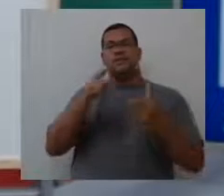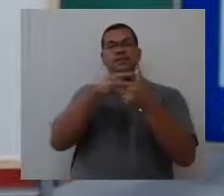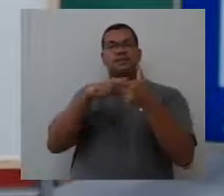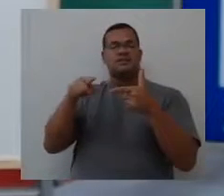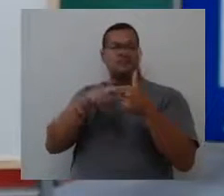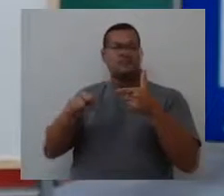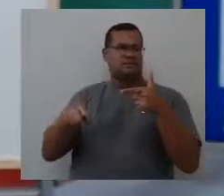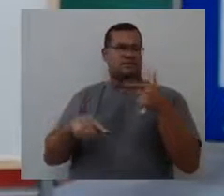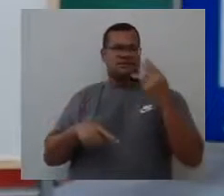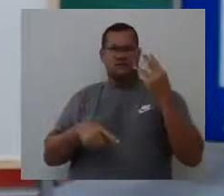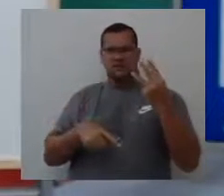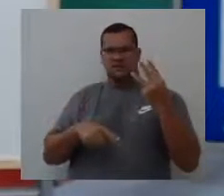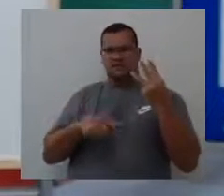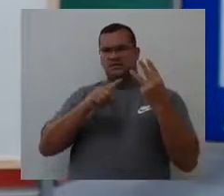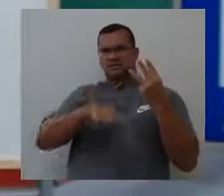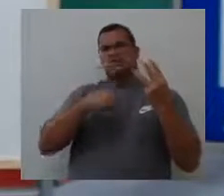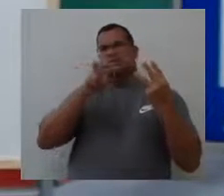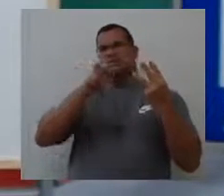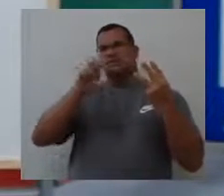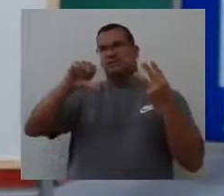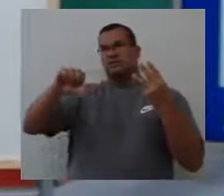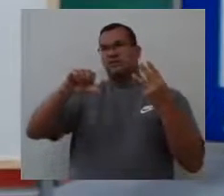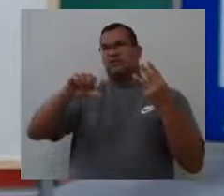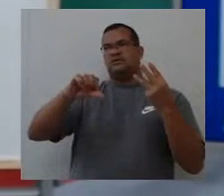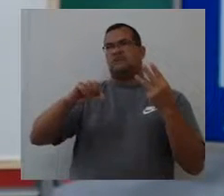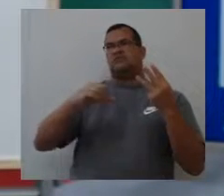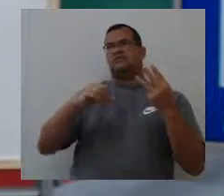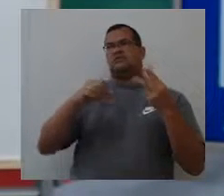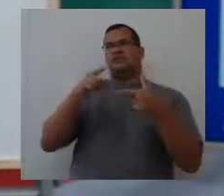3,59, vou botar o último 9 aqui, por